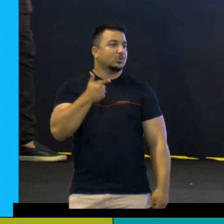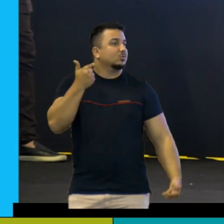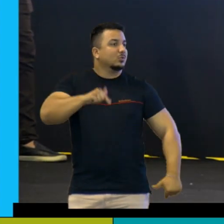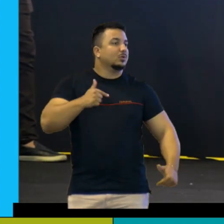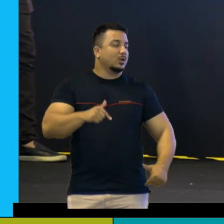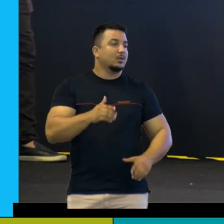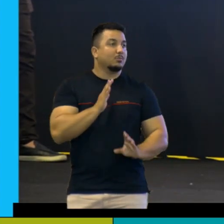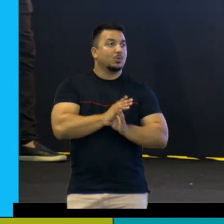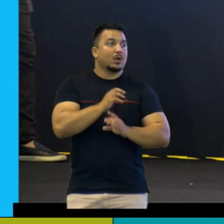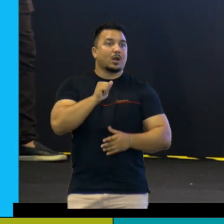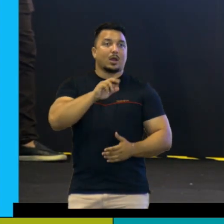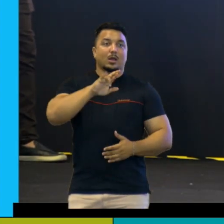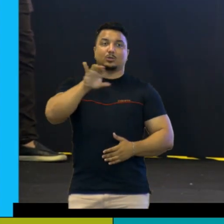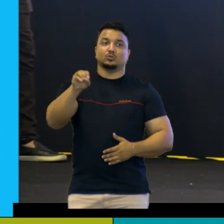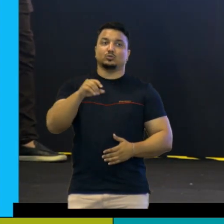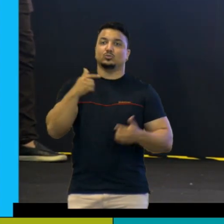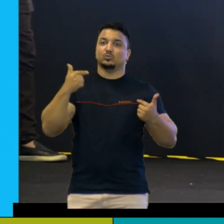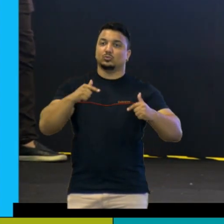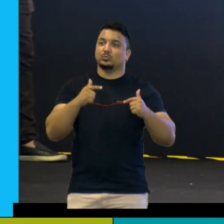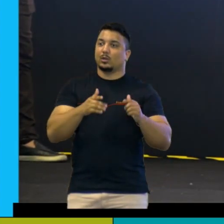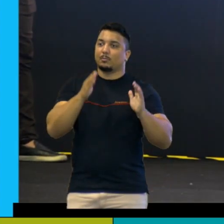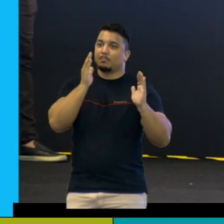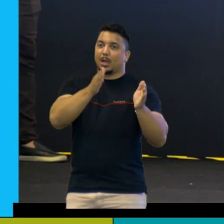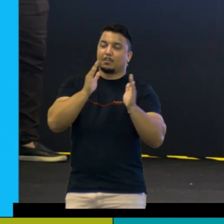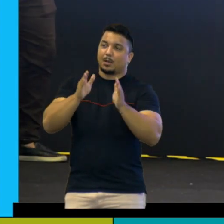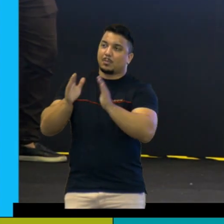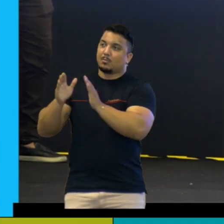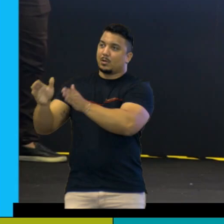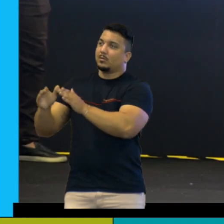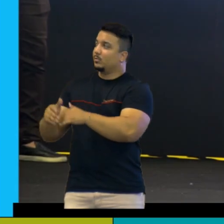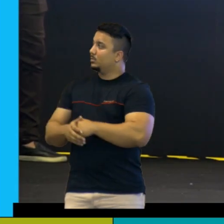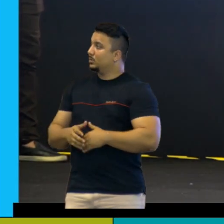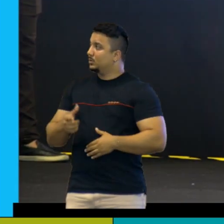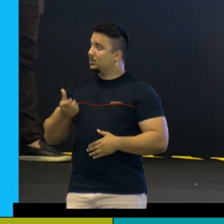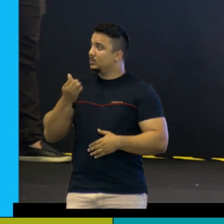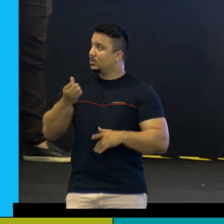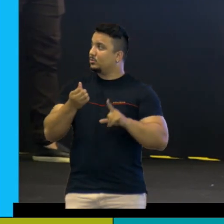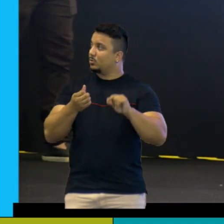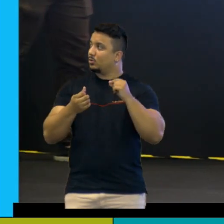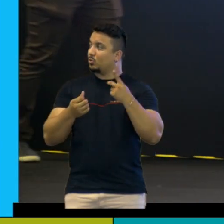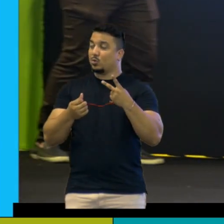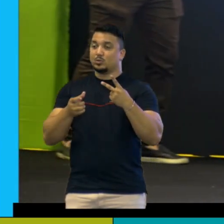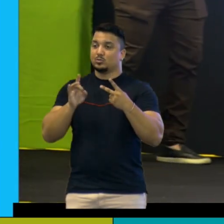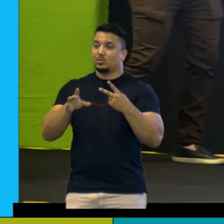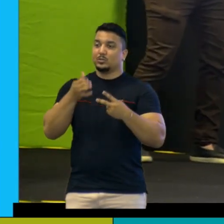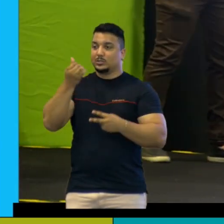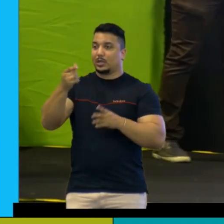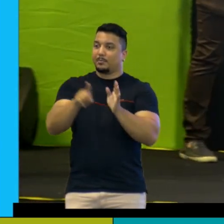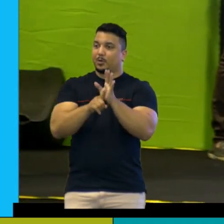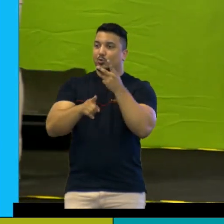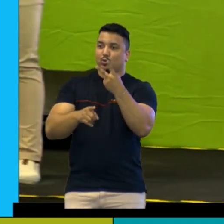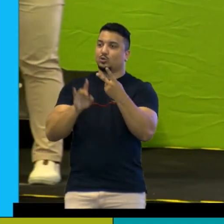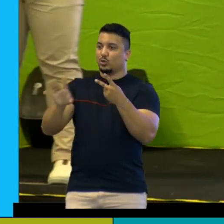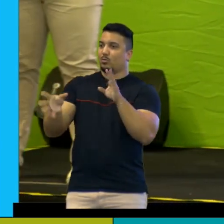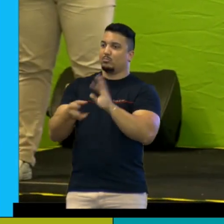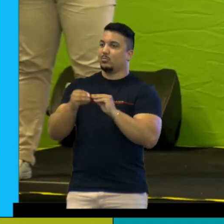O arranjo não tem se é 6 para escolher 2, não vai ter o 2, vai ter só o 6 menos 2, que é o 4. Se fosse 10